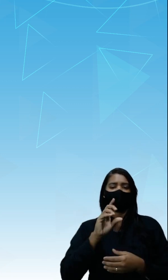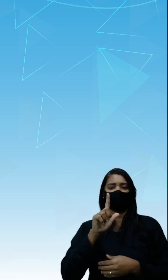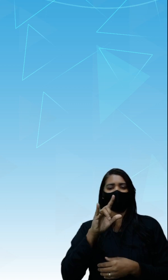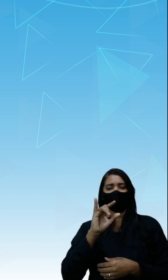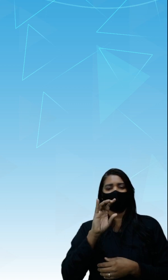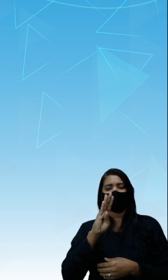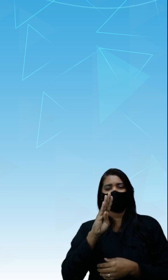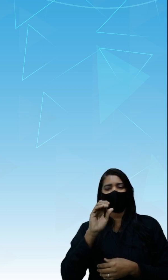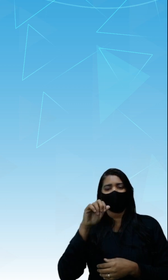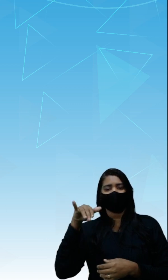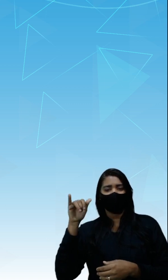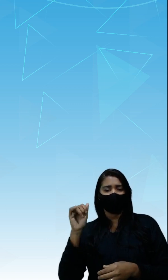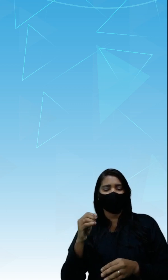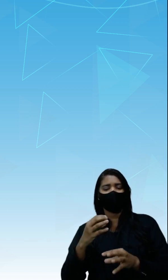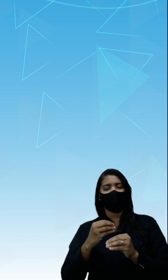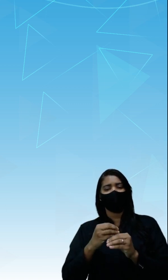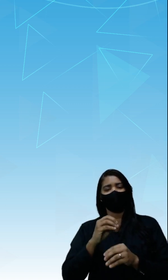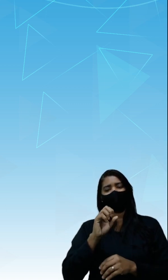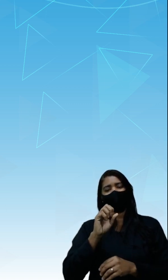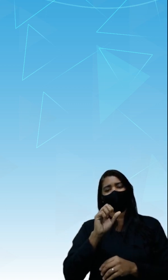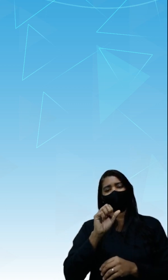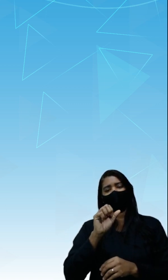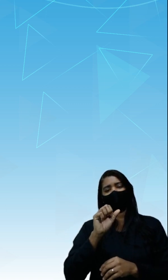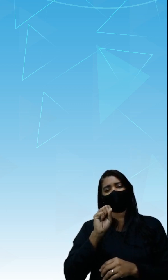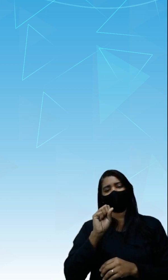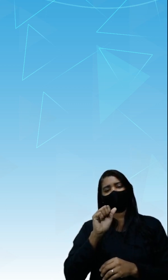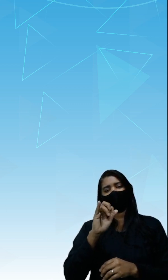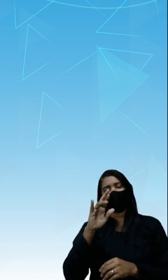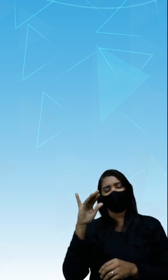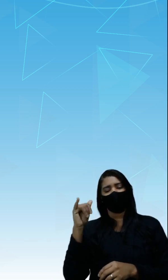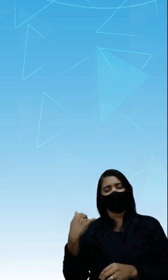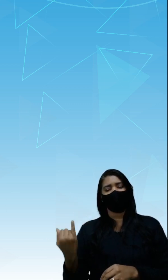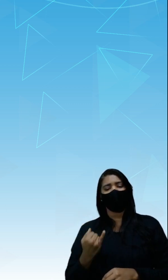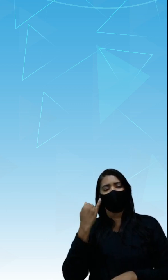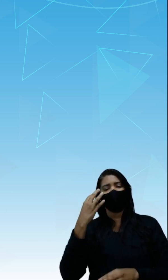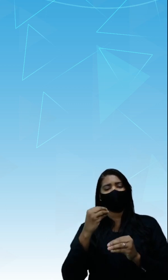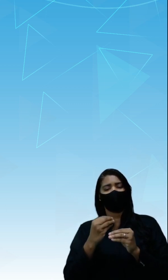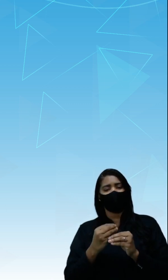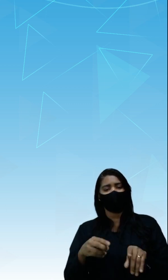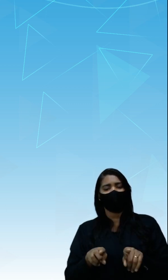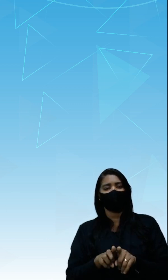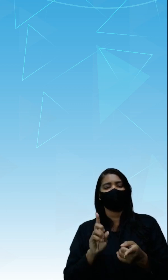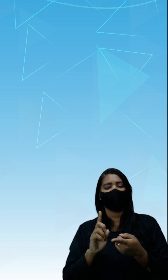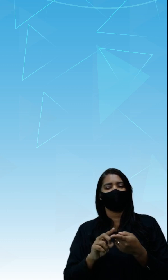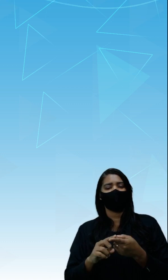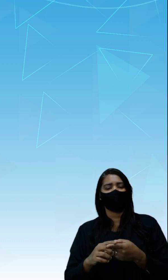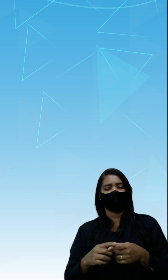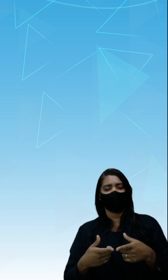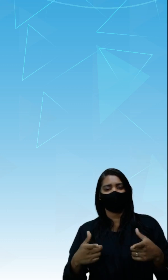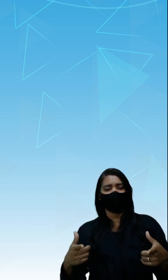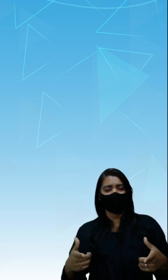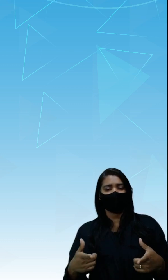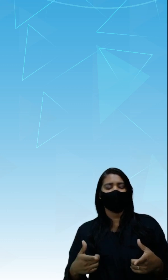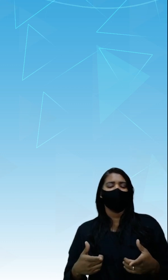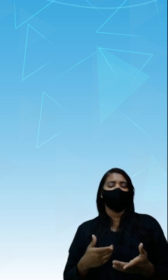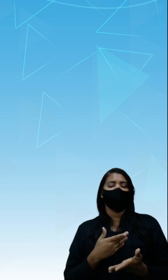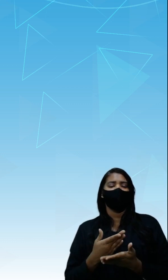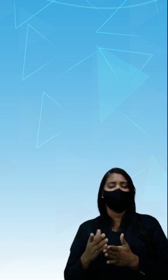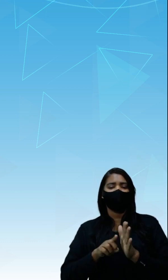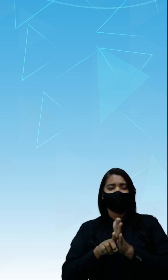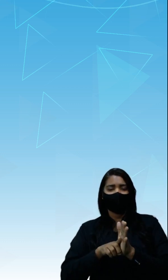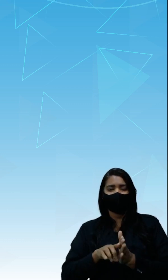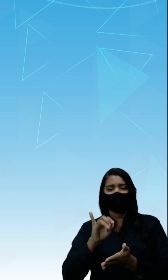tornaram muito importantes. Segundo dados ainda do recenseamento 2010, feito pelo IBGE,